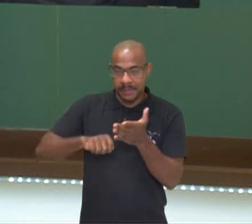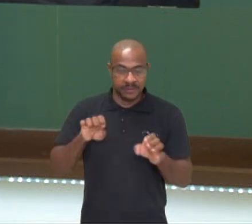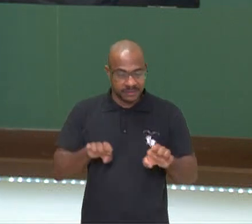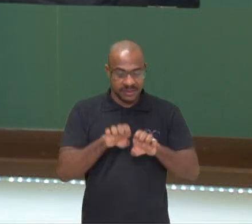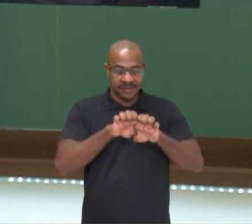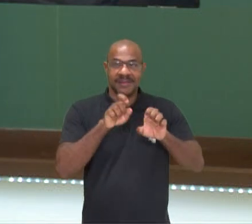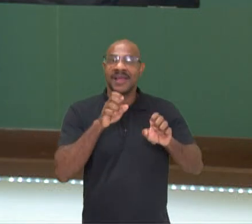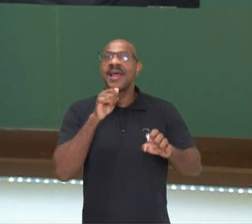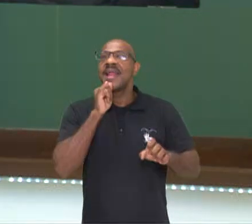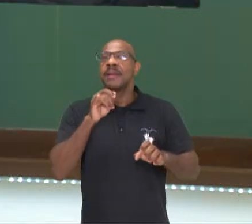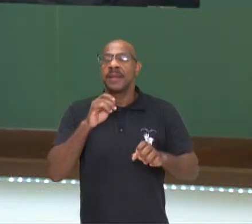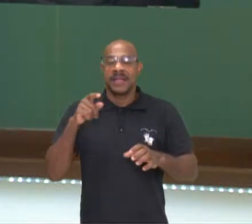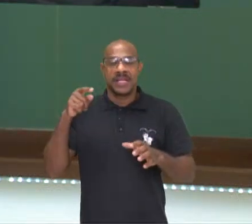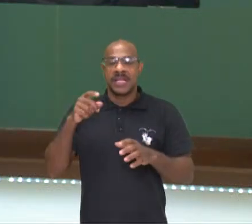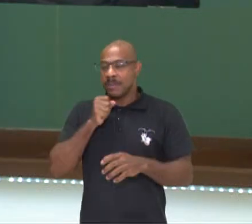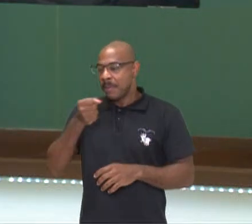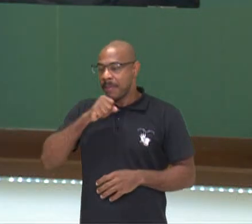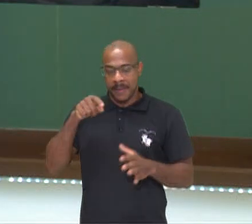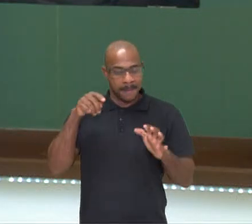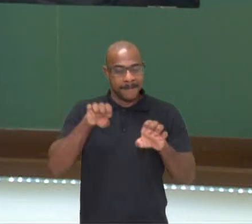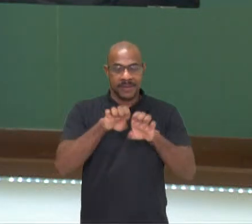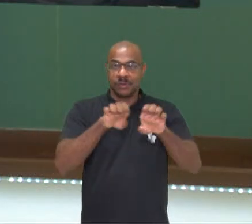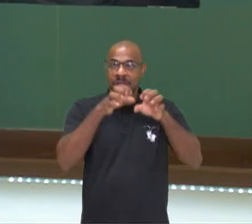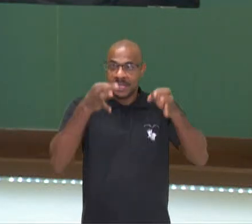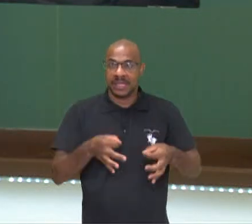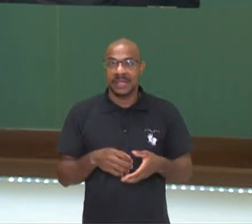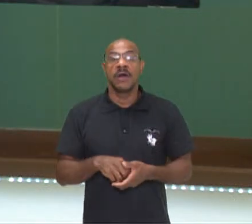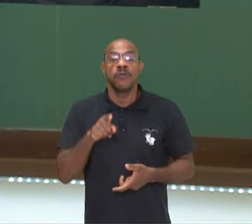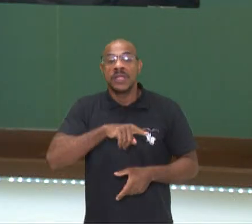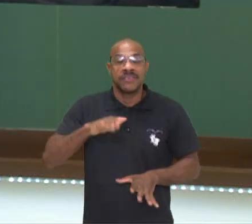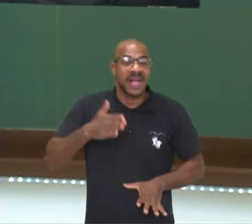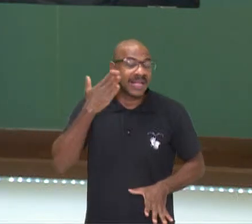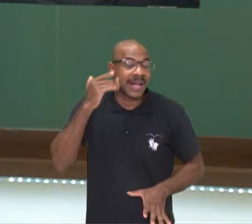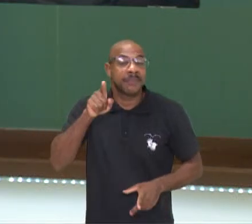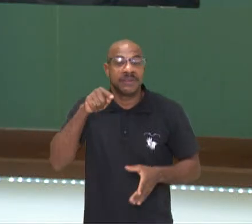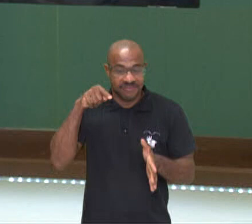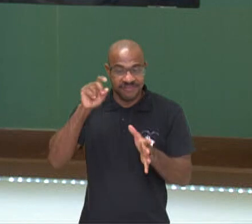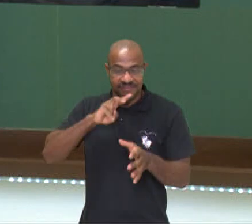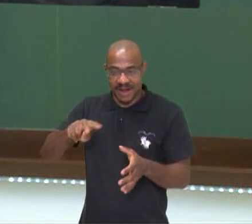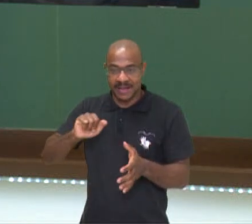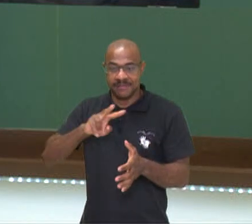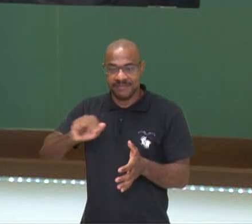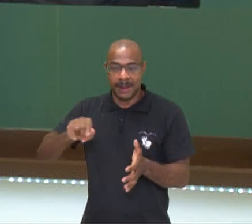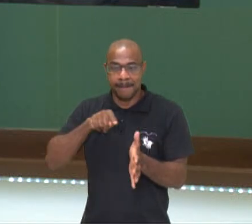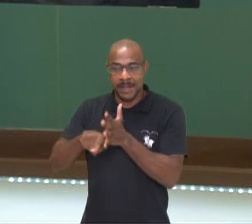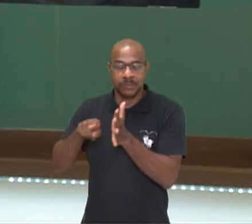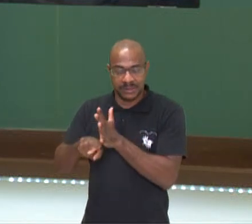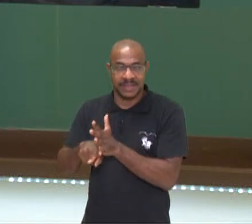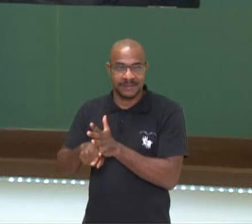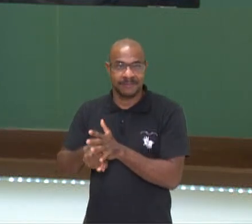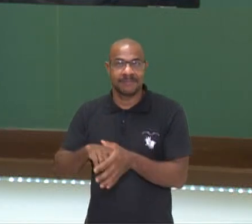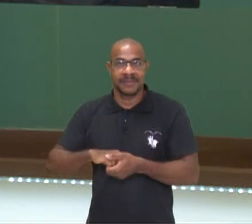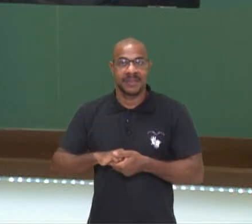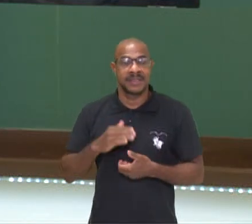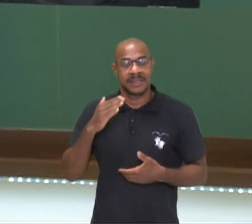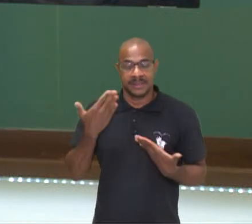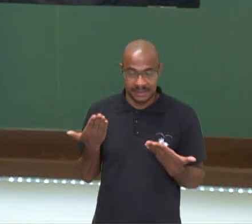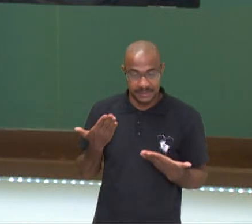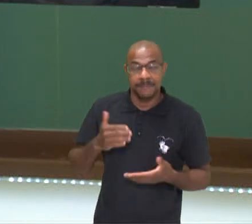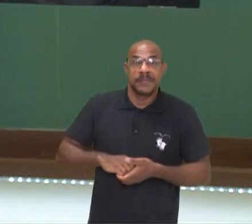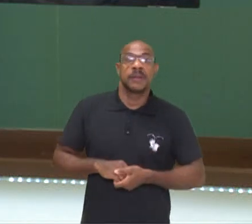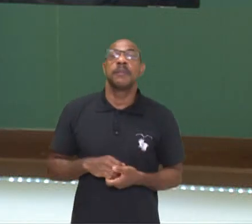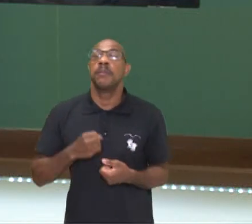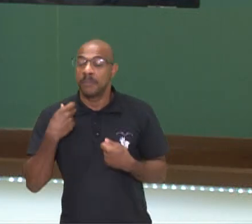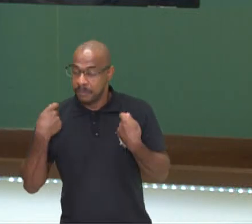é aquela que você sabe o que vai perguntar São perguntas já fechadas anteriormente por isso é bom